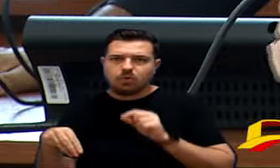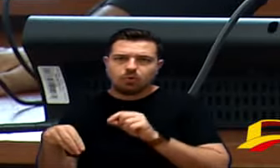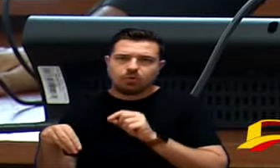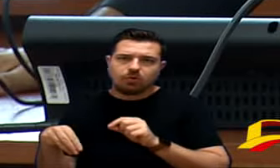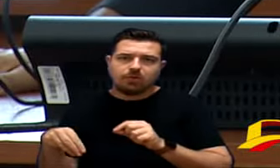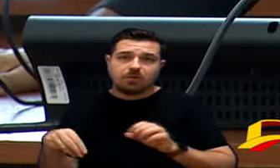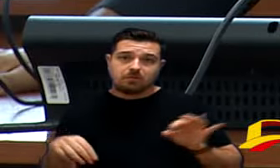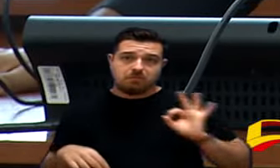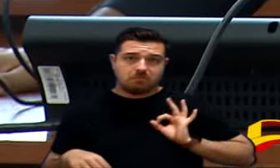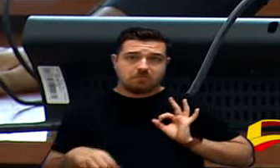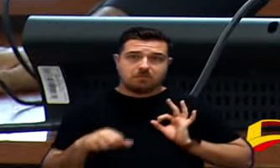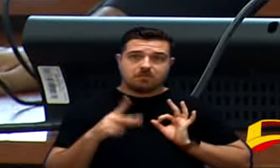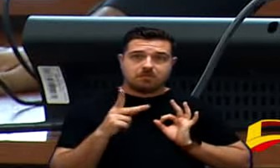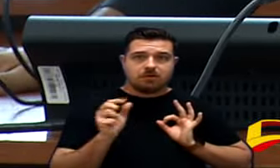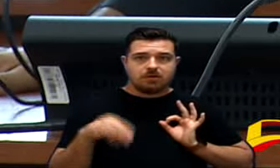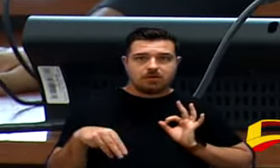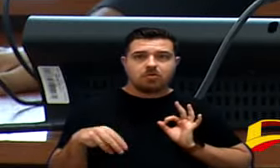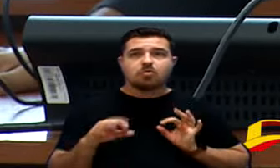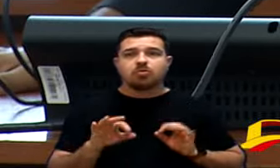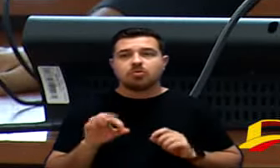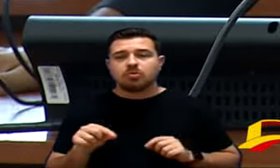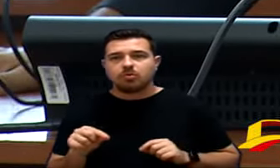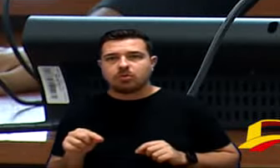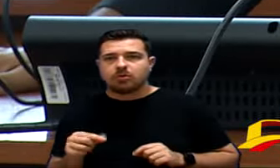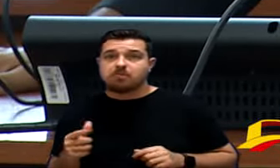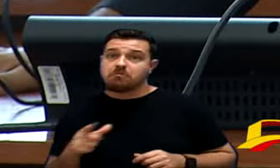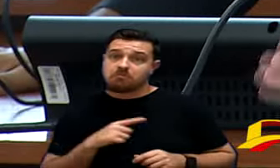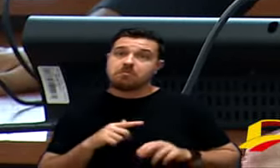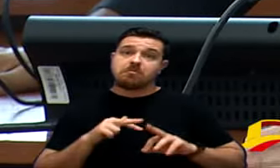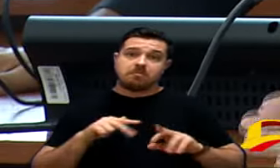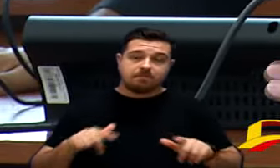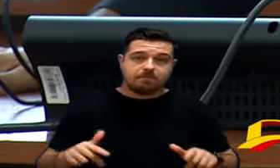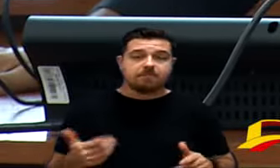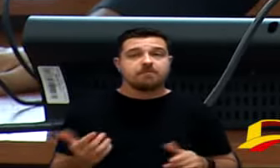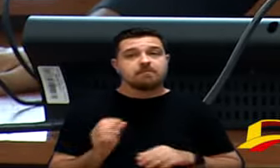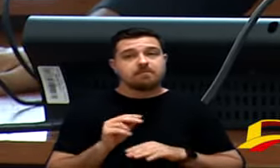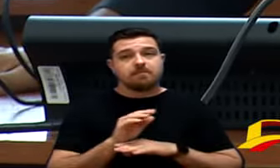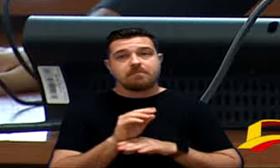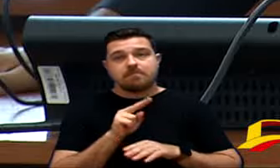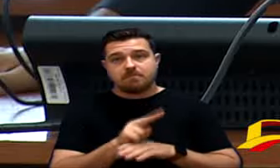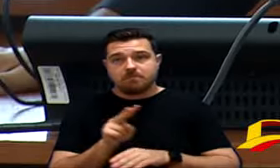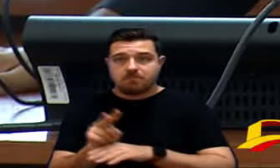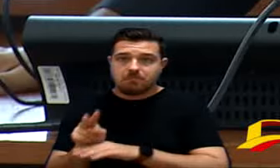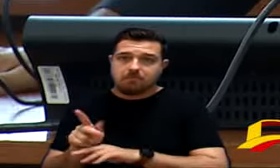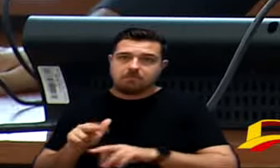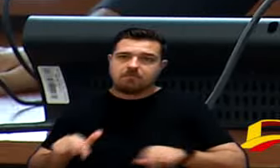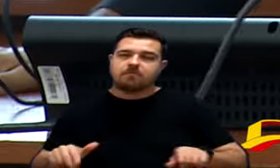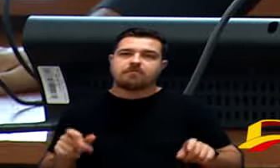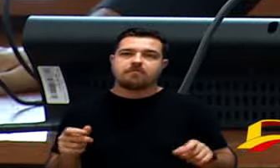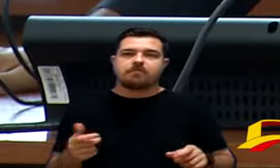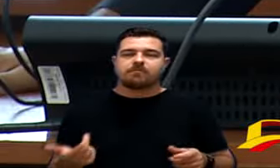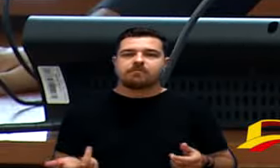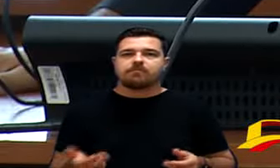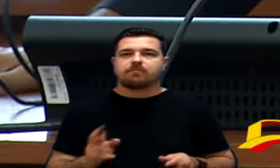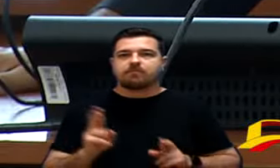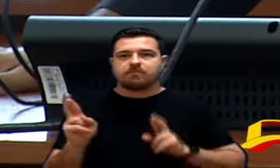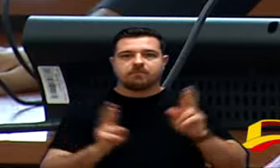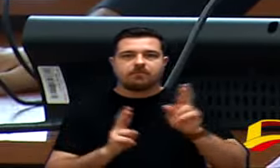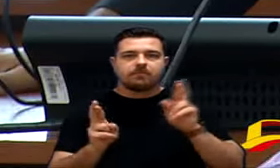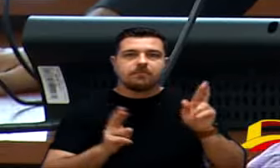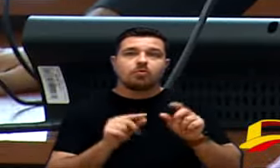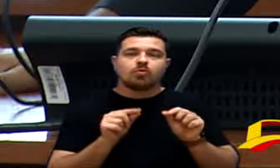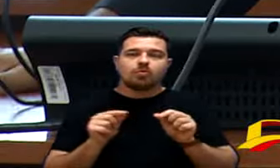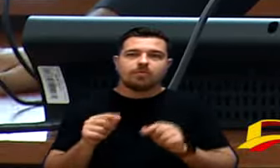né a GCM ela tem um papel importante daí da defesa dos próprios públicos de conversar com a comunidade de est atendendo